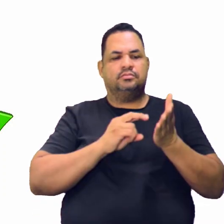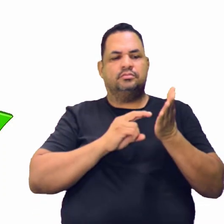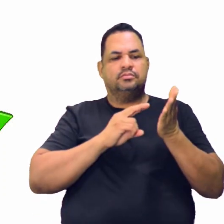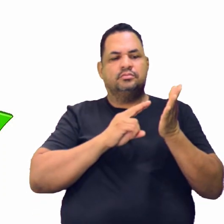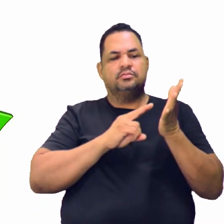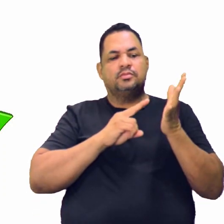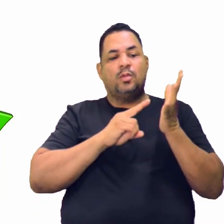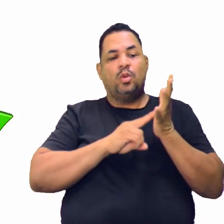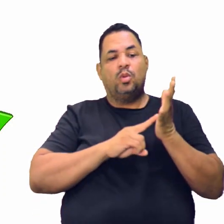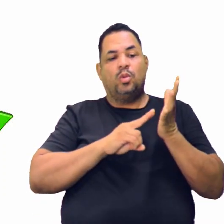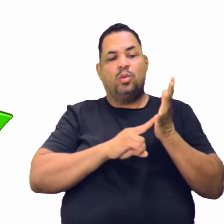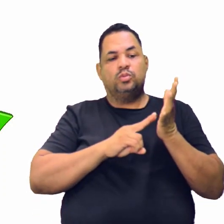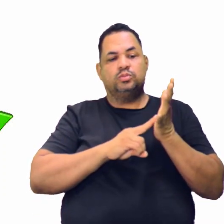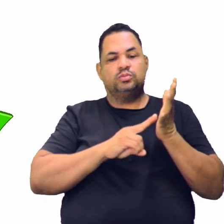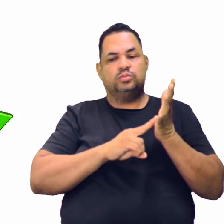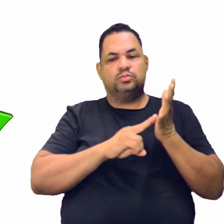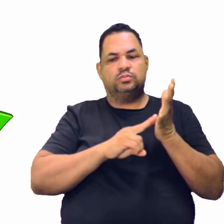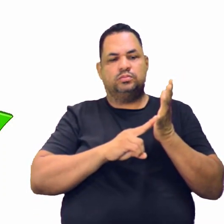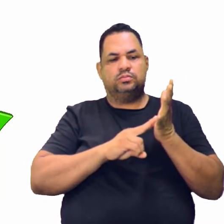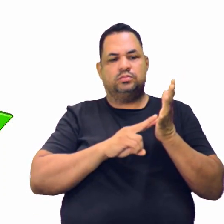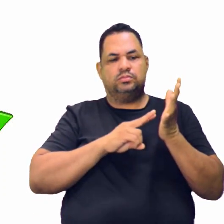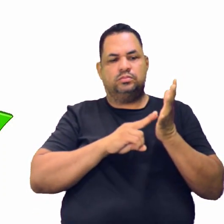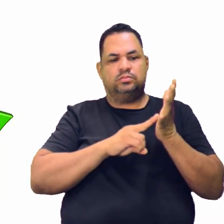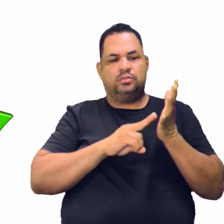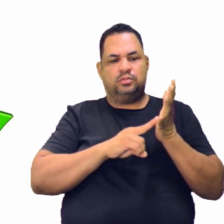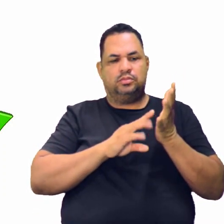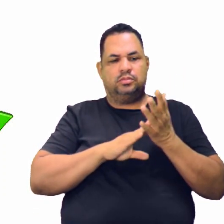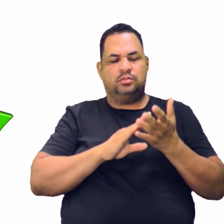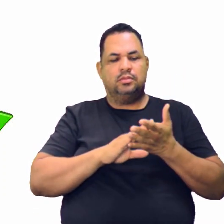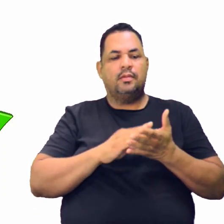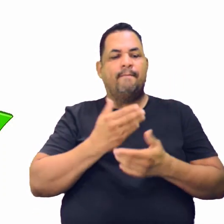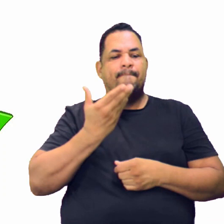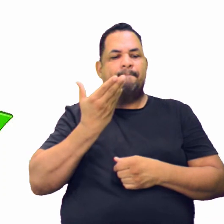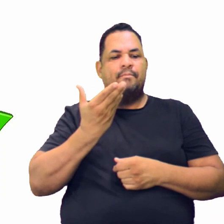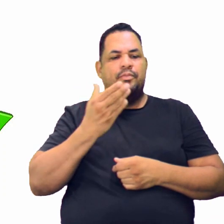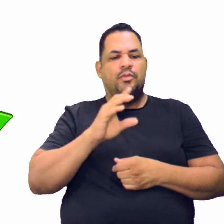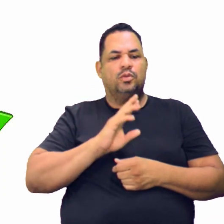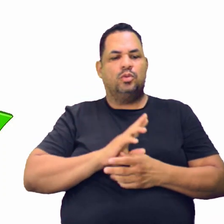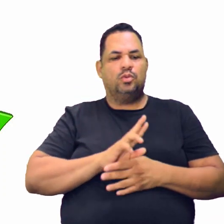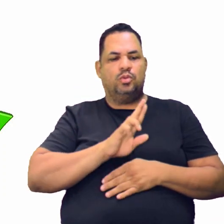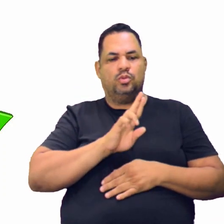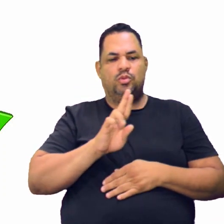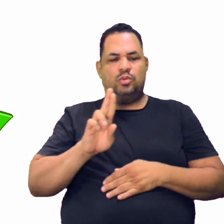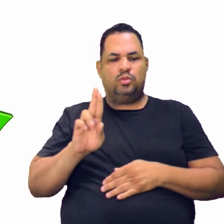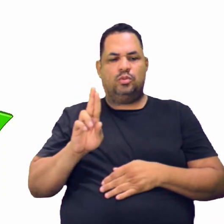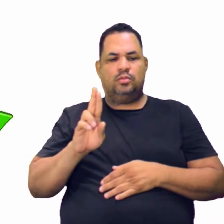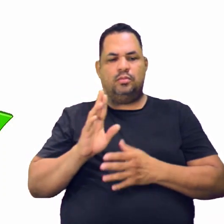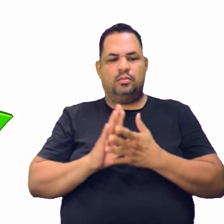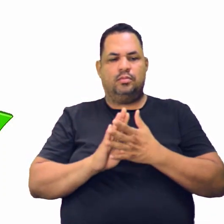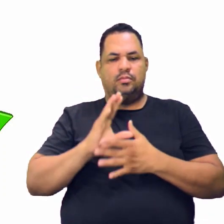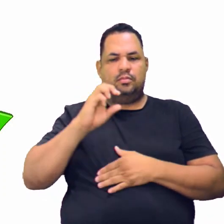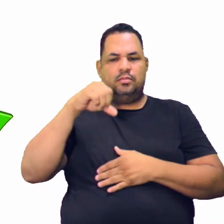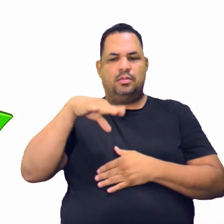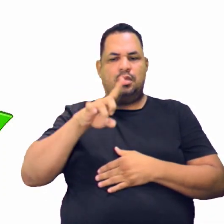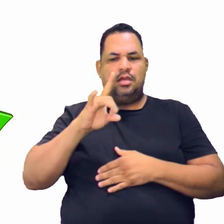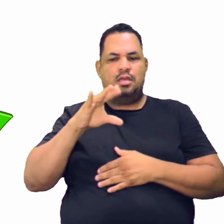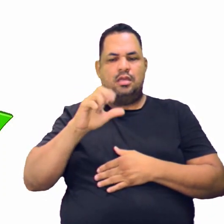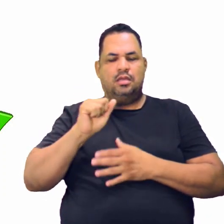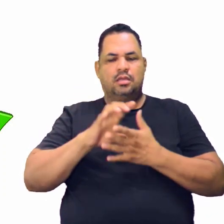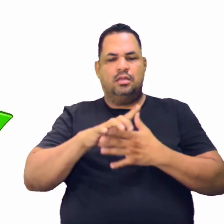palavra sério, terminou em ditongo. Olha aqui o nome da Amadinha, também termina. E também